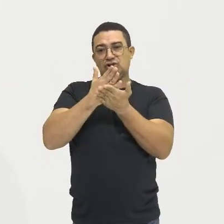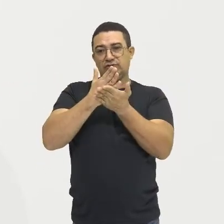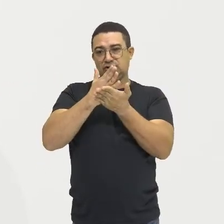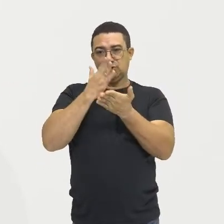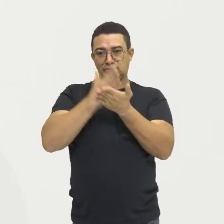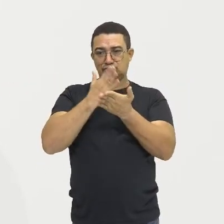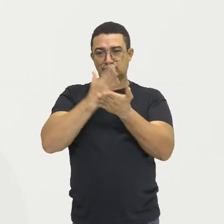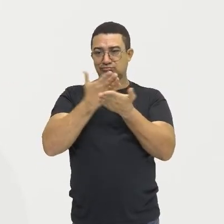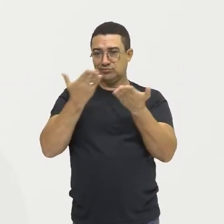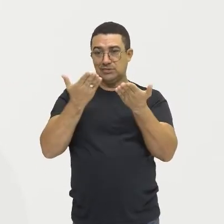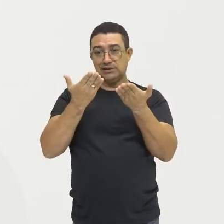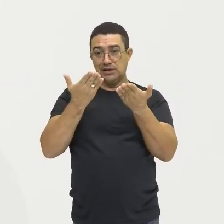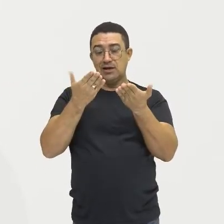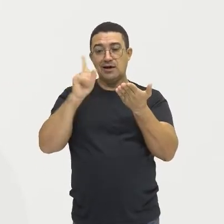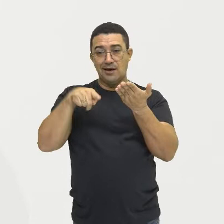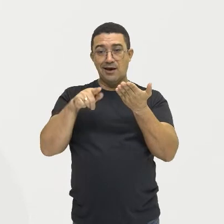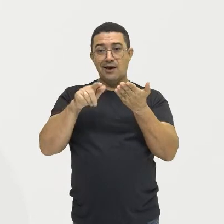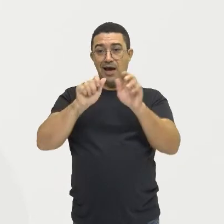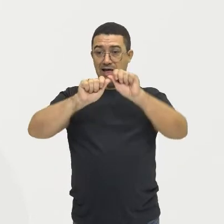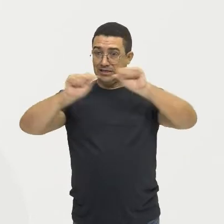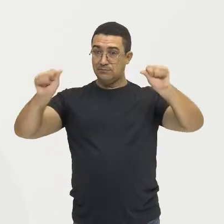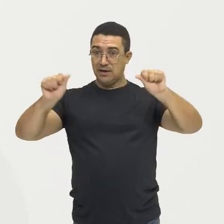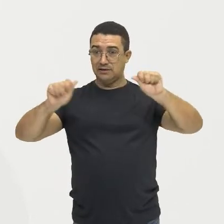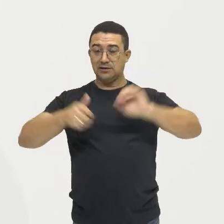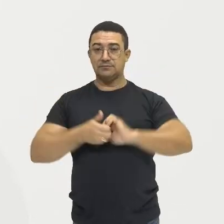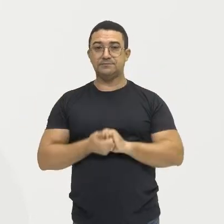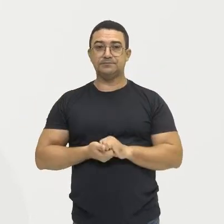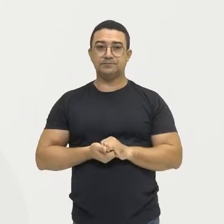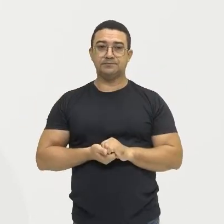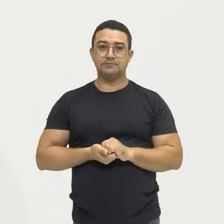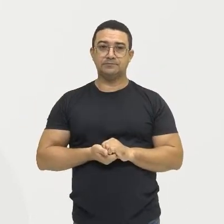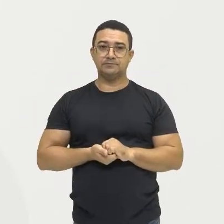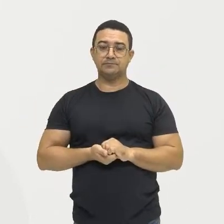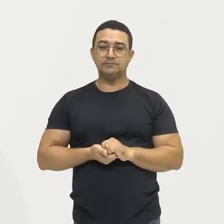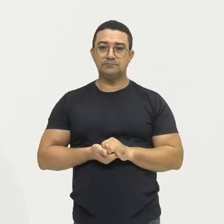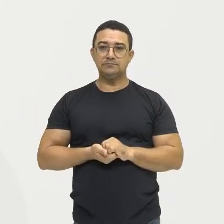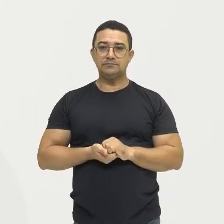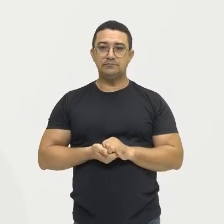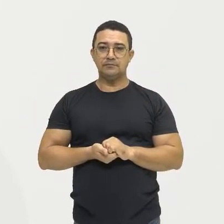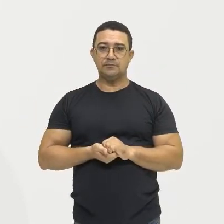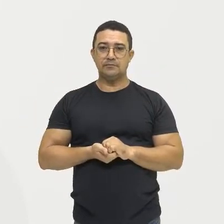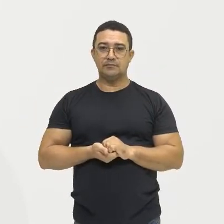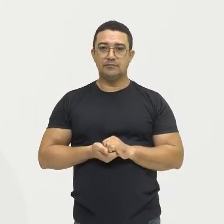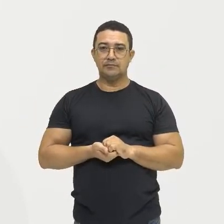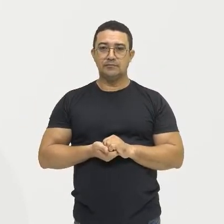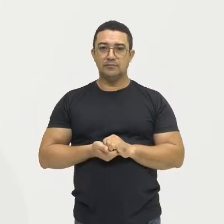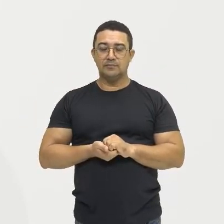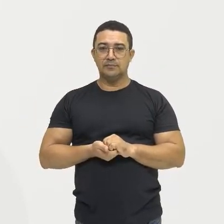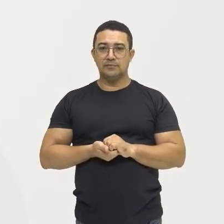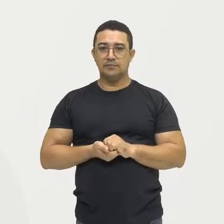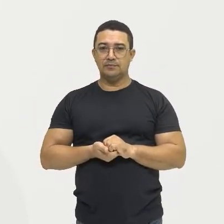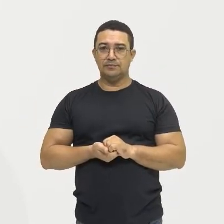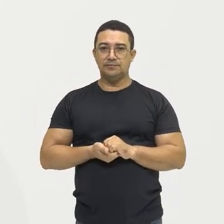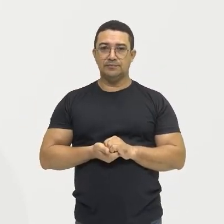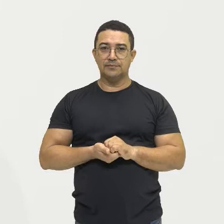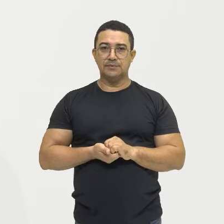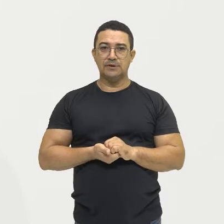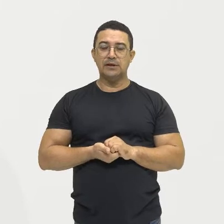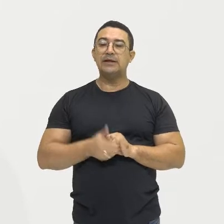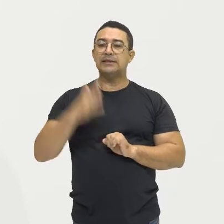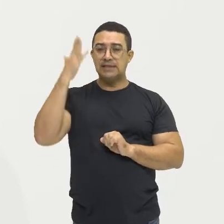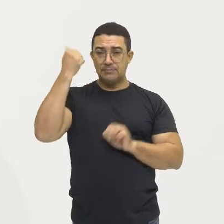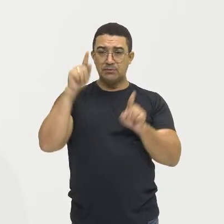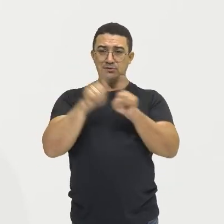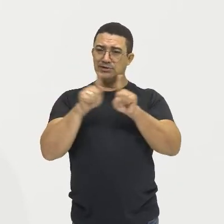Ou simetricamente, ela está assimétrica. A questão da popular. Nós sabemos que